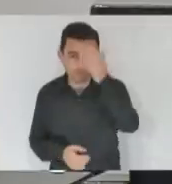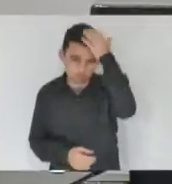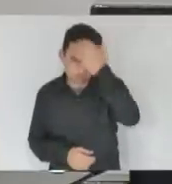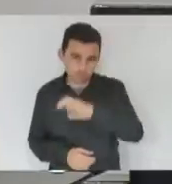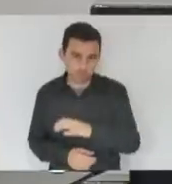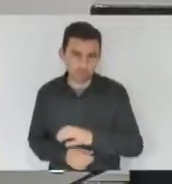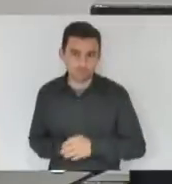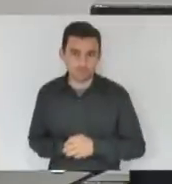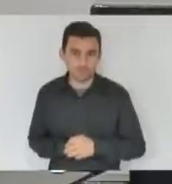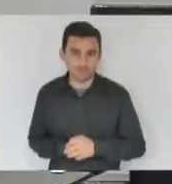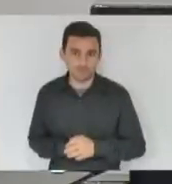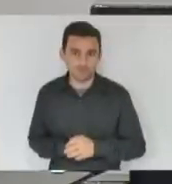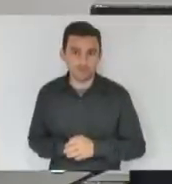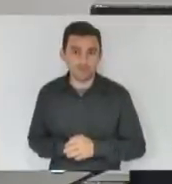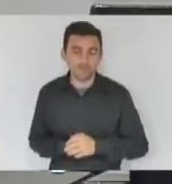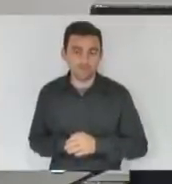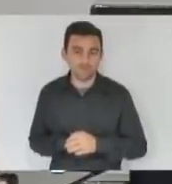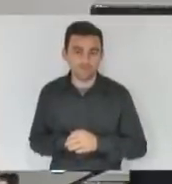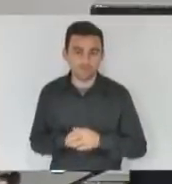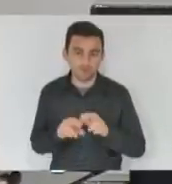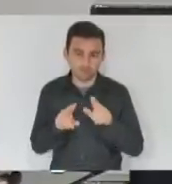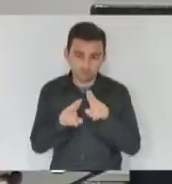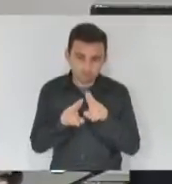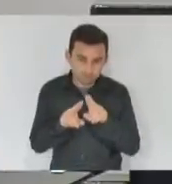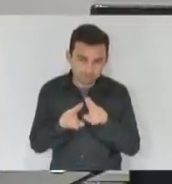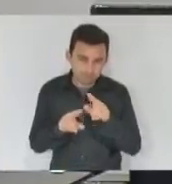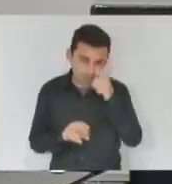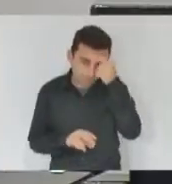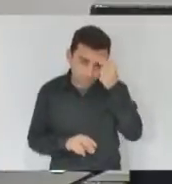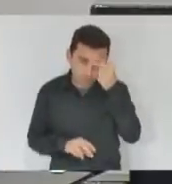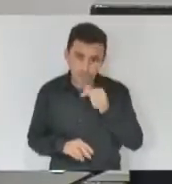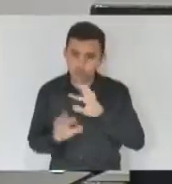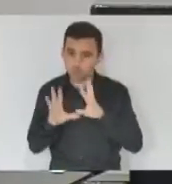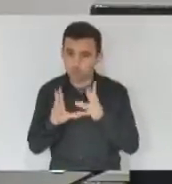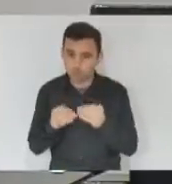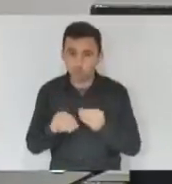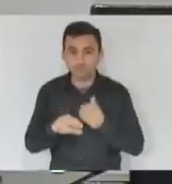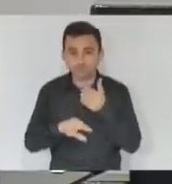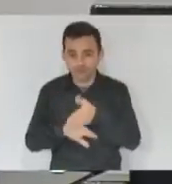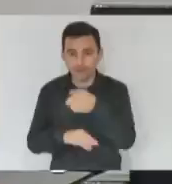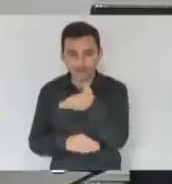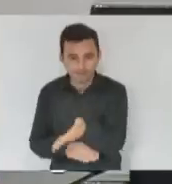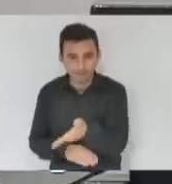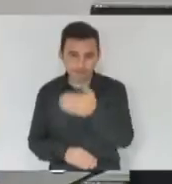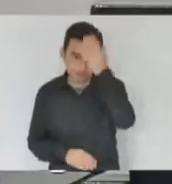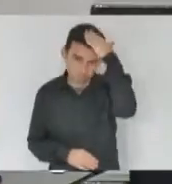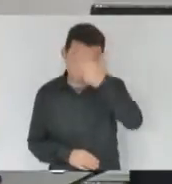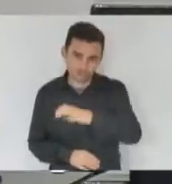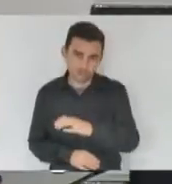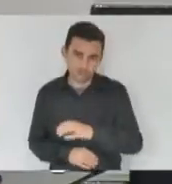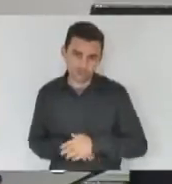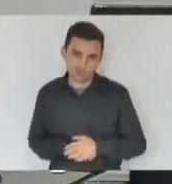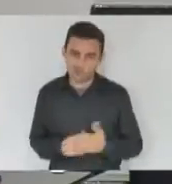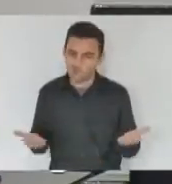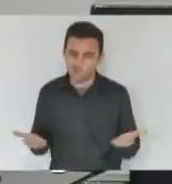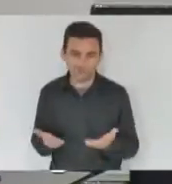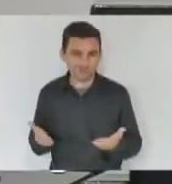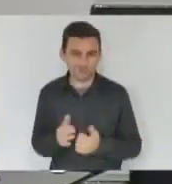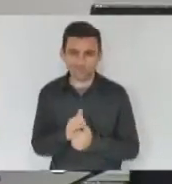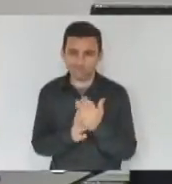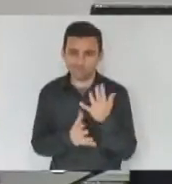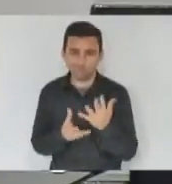as universidades, a medicina era em Curitiba e muito ainda é hoje. E o